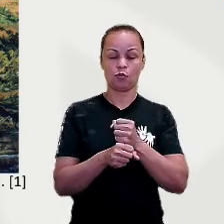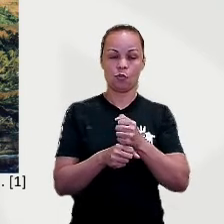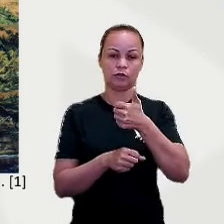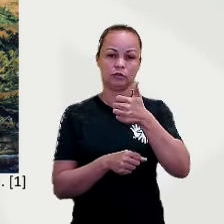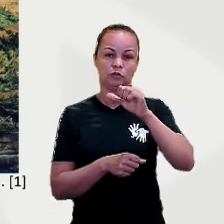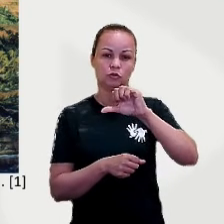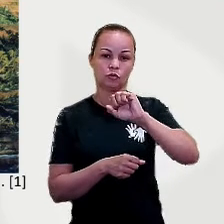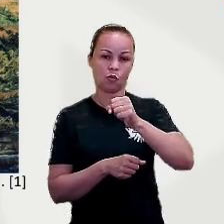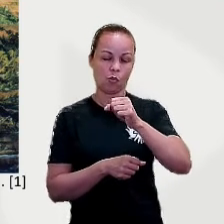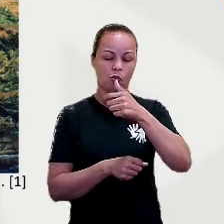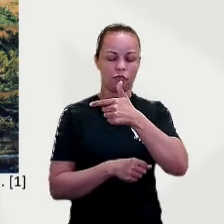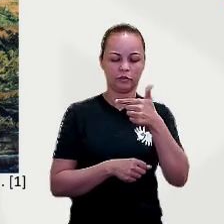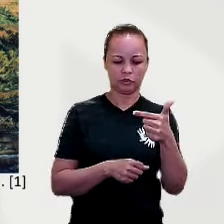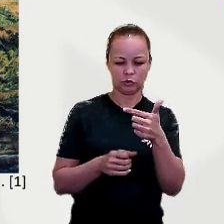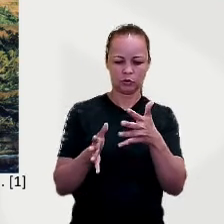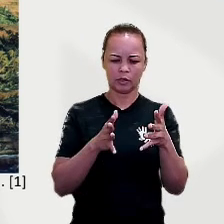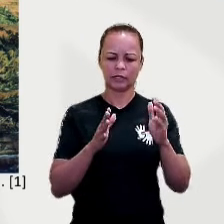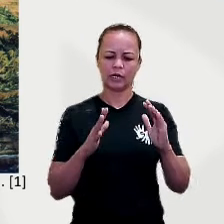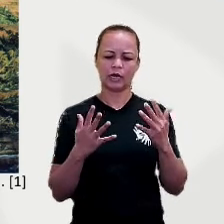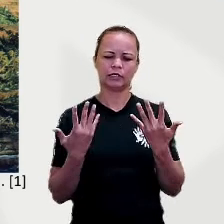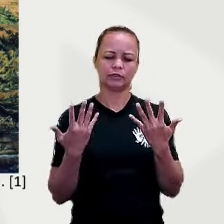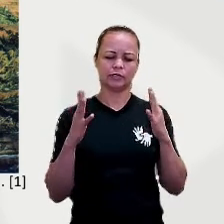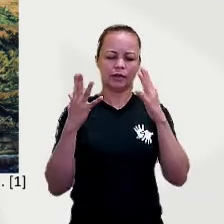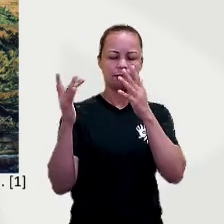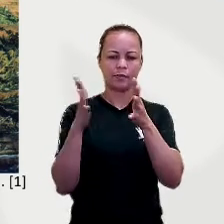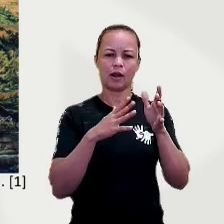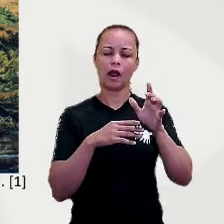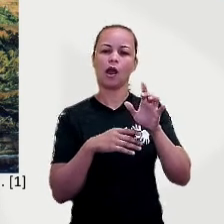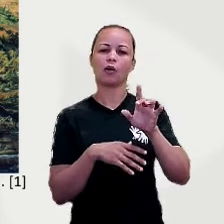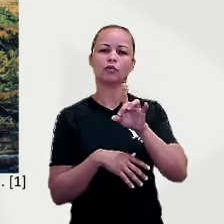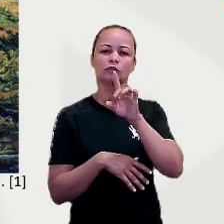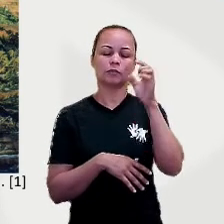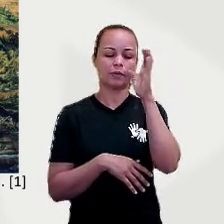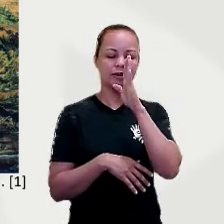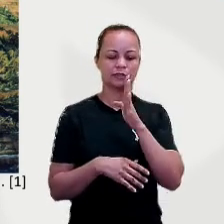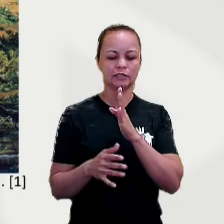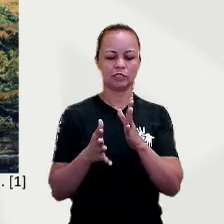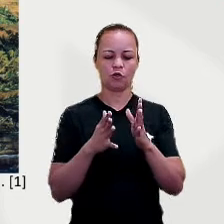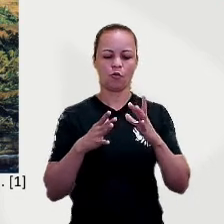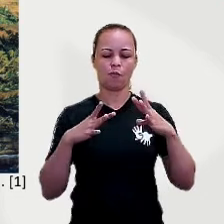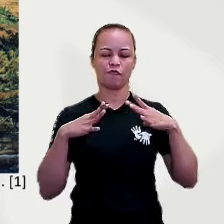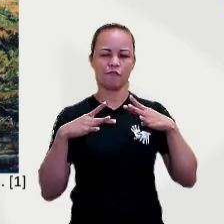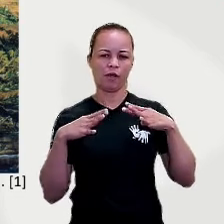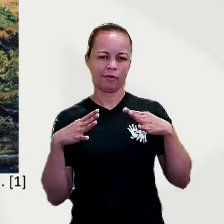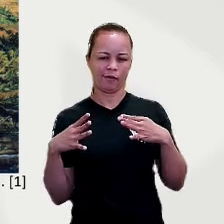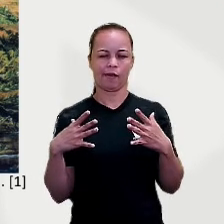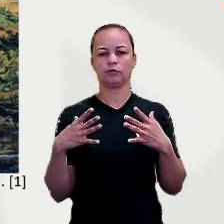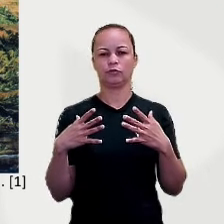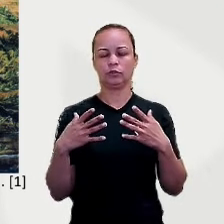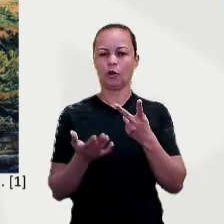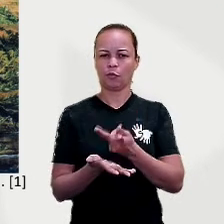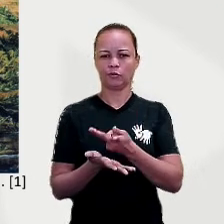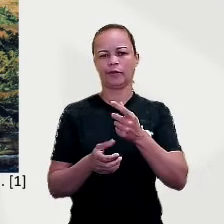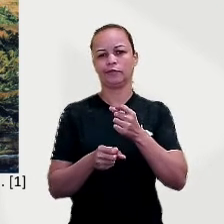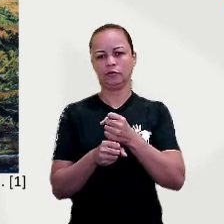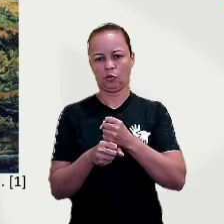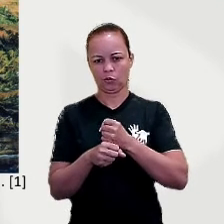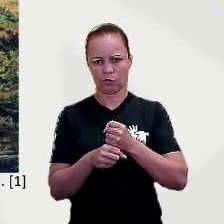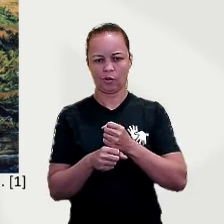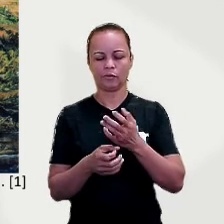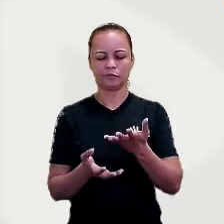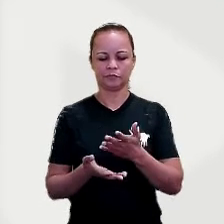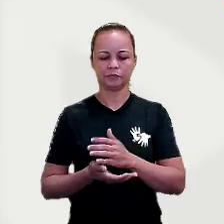e, atualmente, esse acontecimento é celebrado como feriado nacional, coisa que vivenciamos todo ano.